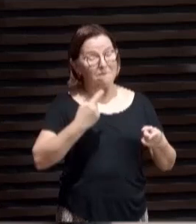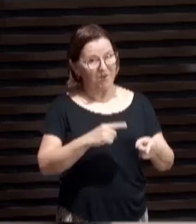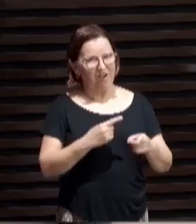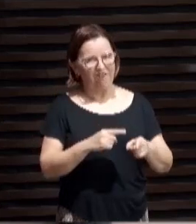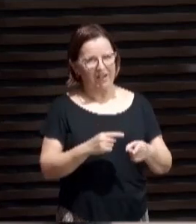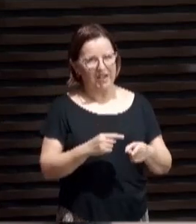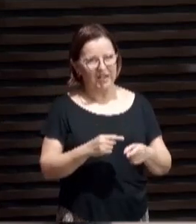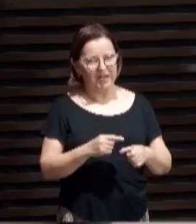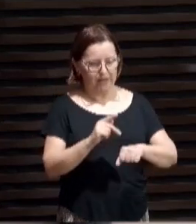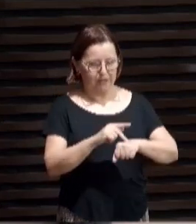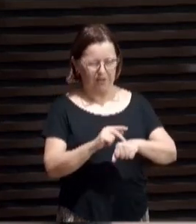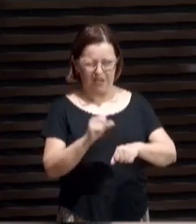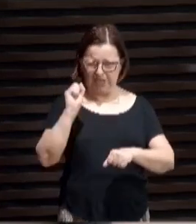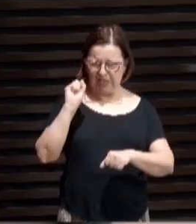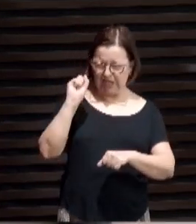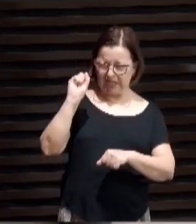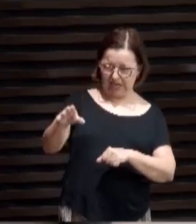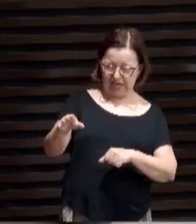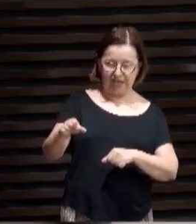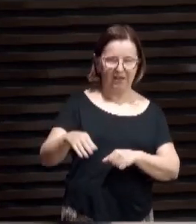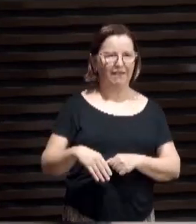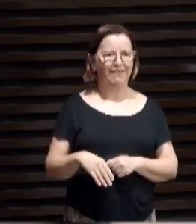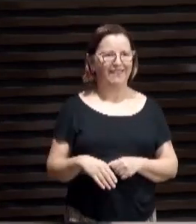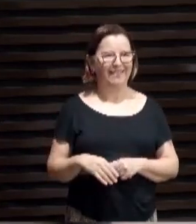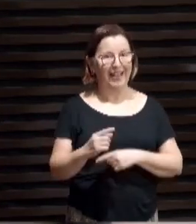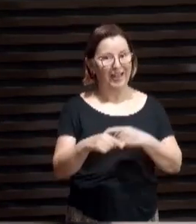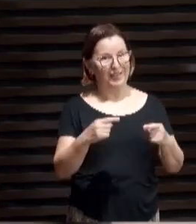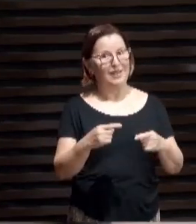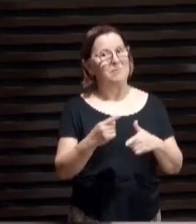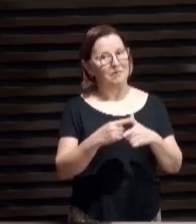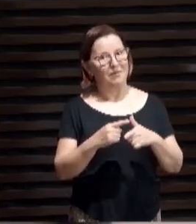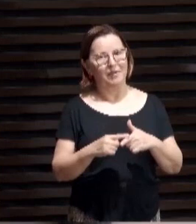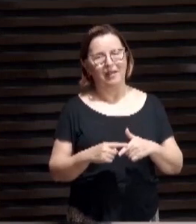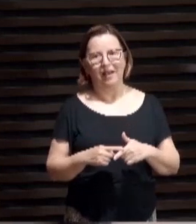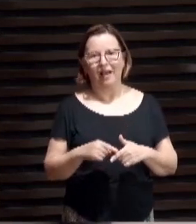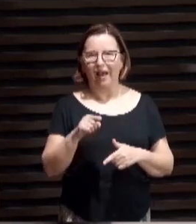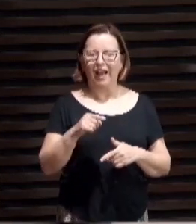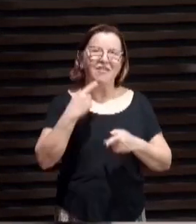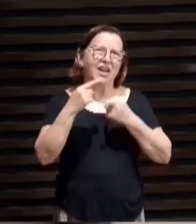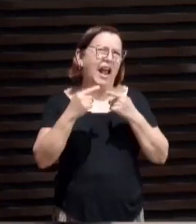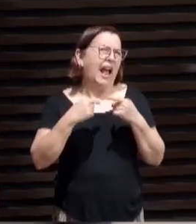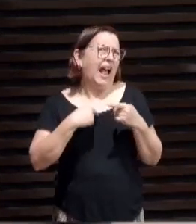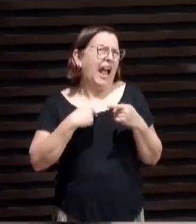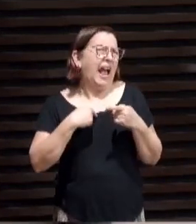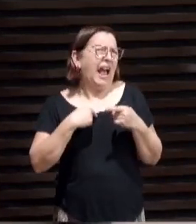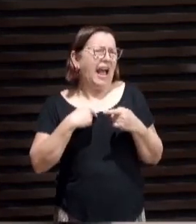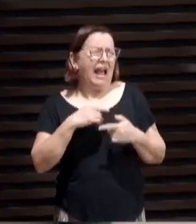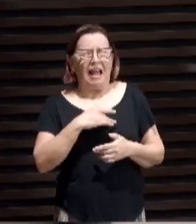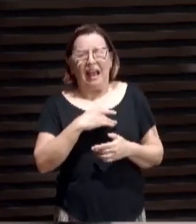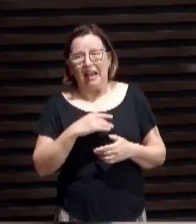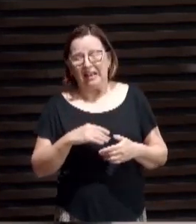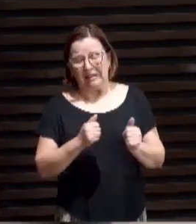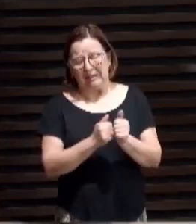joga pedra na caixa de maribondo, depois os maribondos vêm lhe esporar, e você diz assim: o maribondo me esporou. Não, você jogou pedra na casa